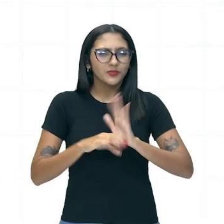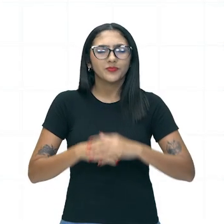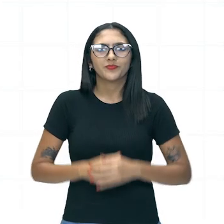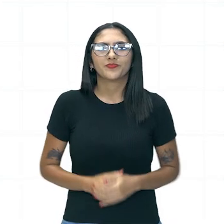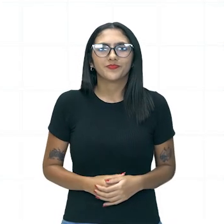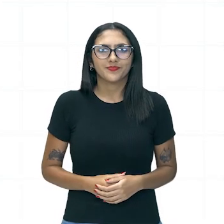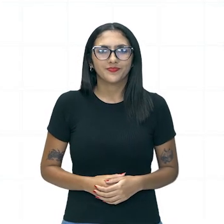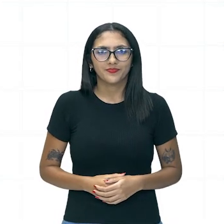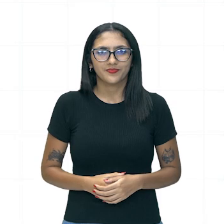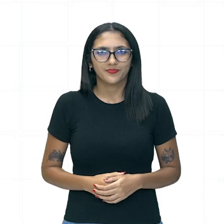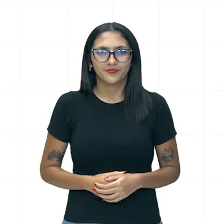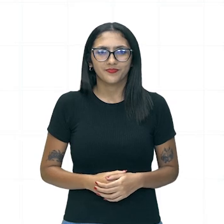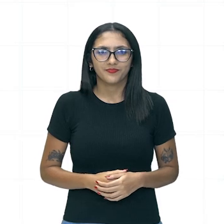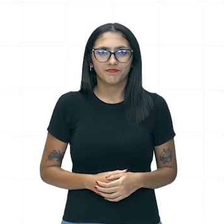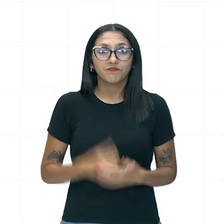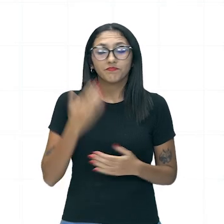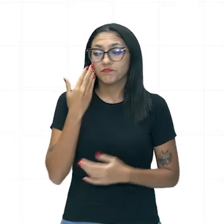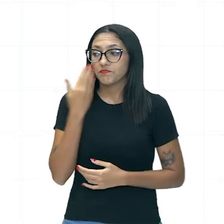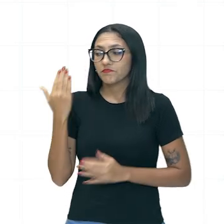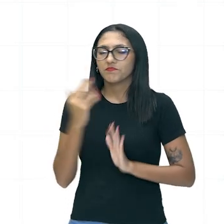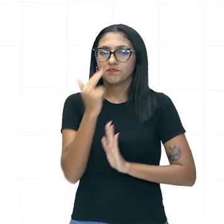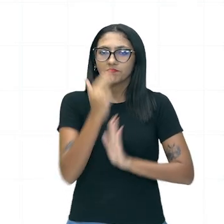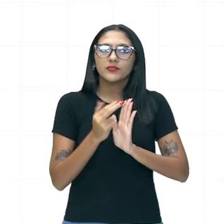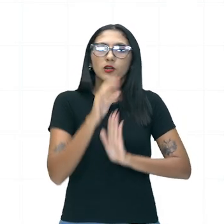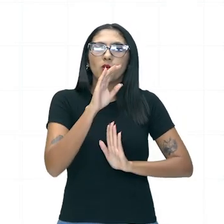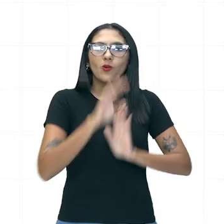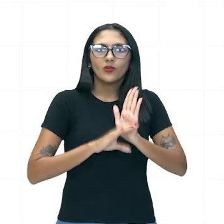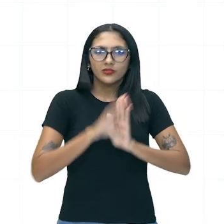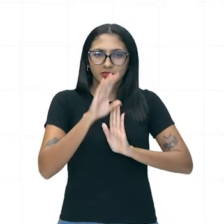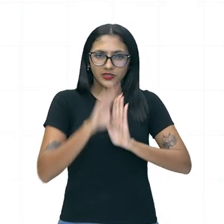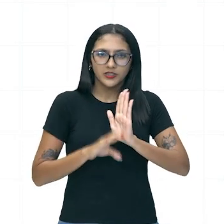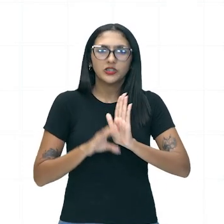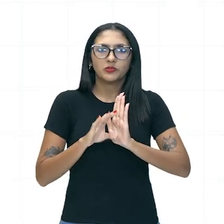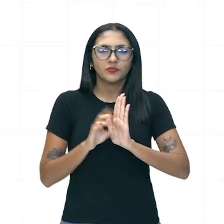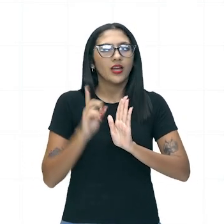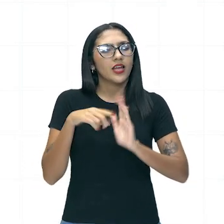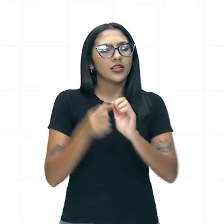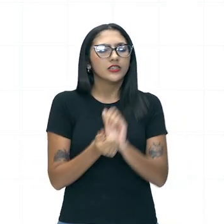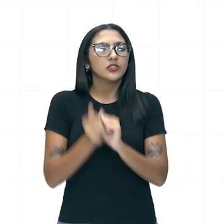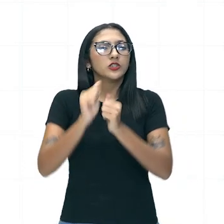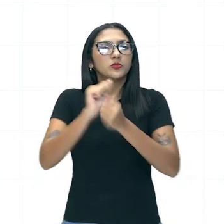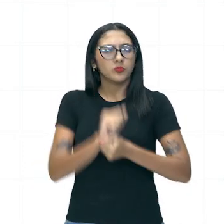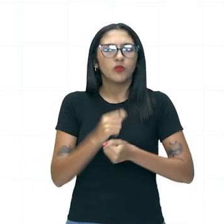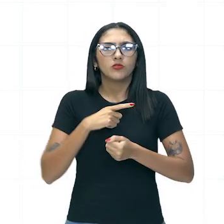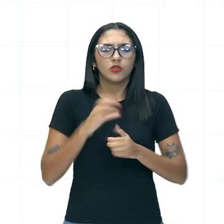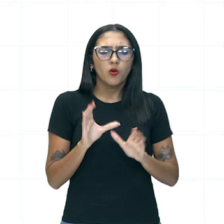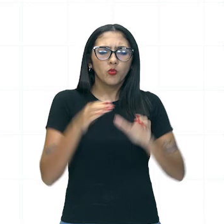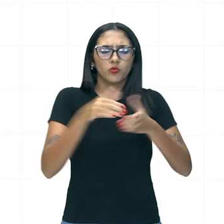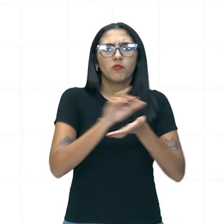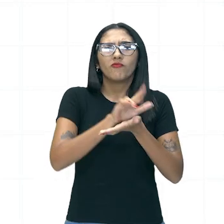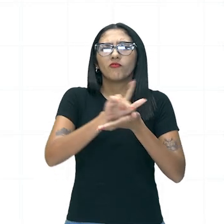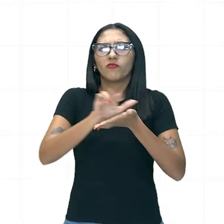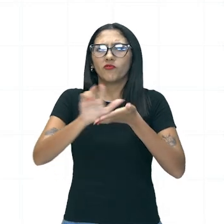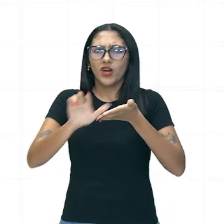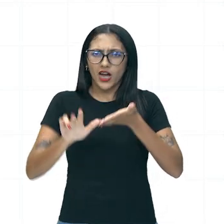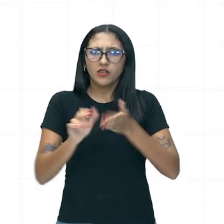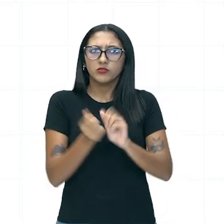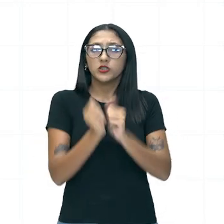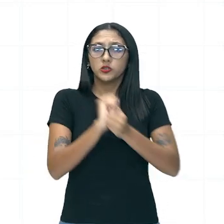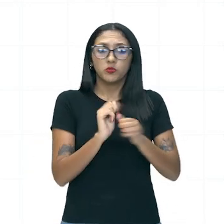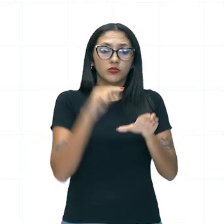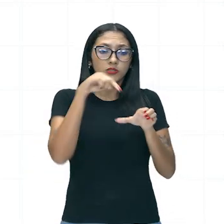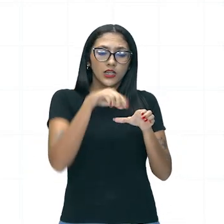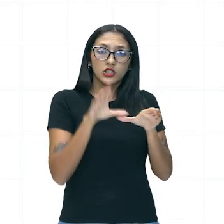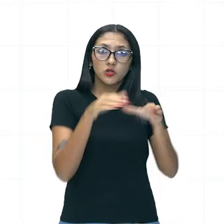Vamos lá. Bom, esporte de invasão ou territorial é um conjunto de modalidades que se